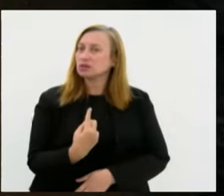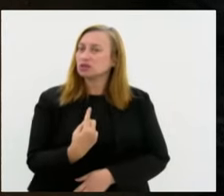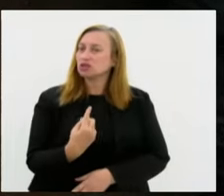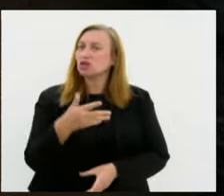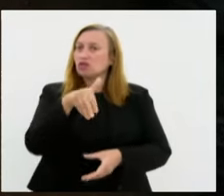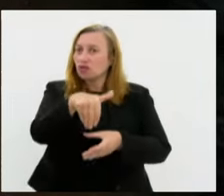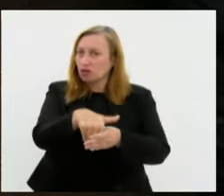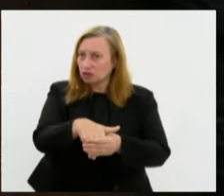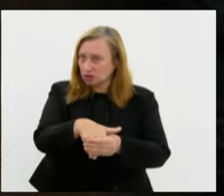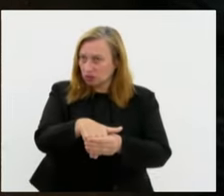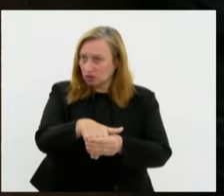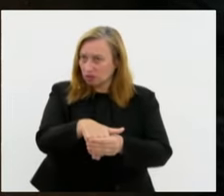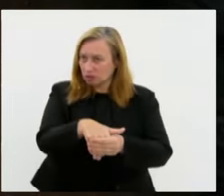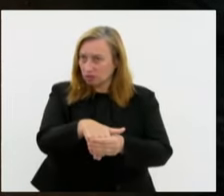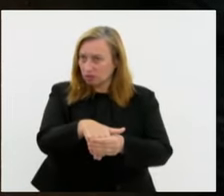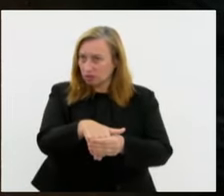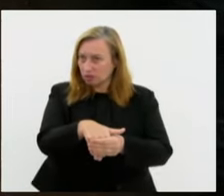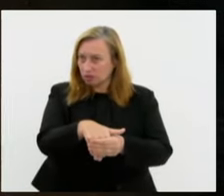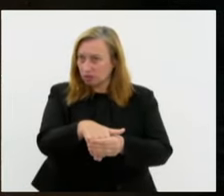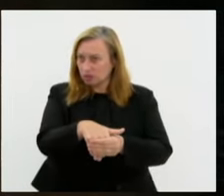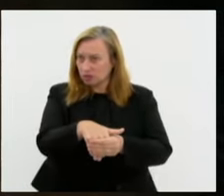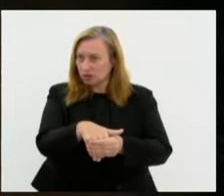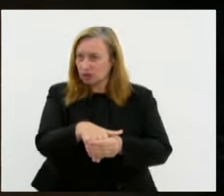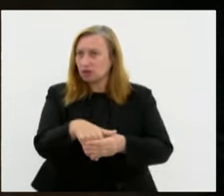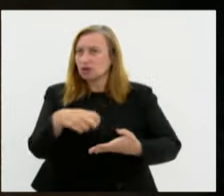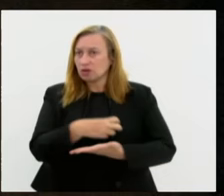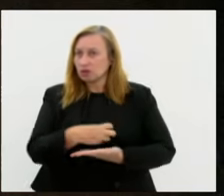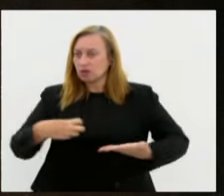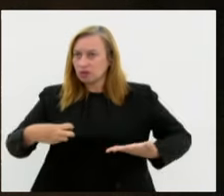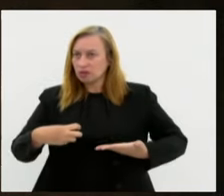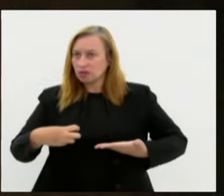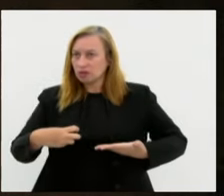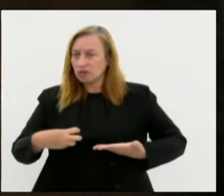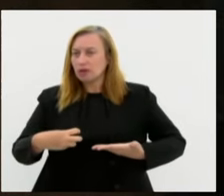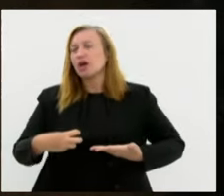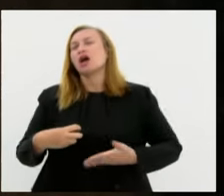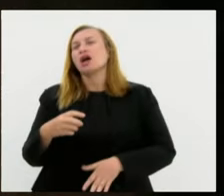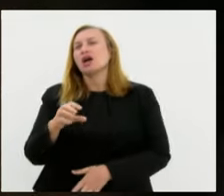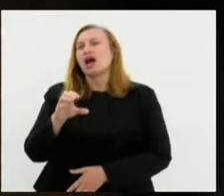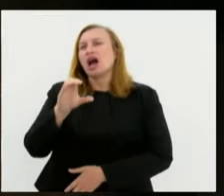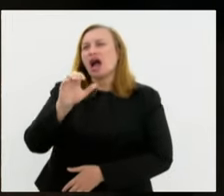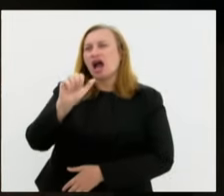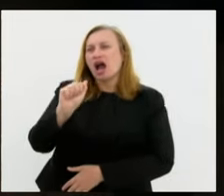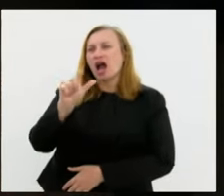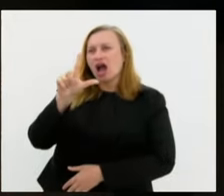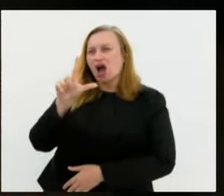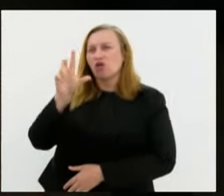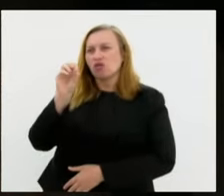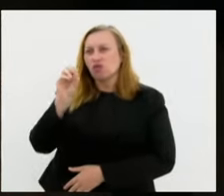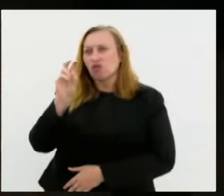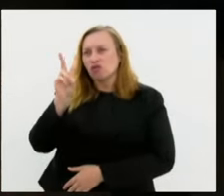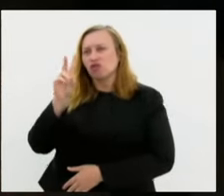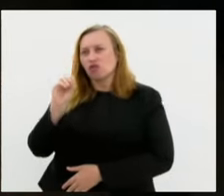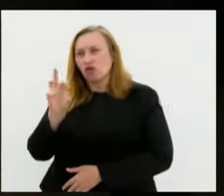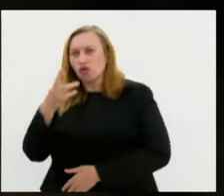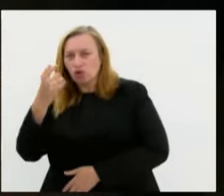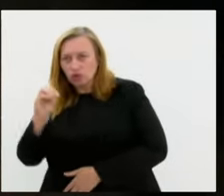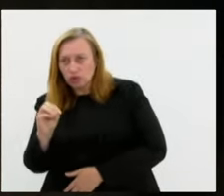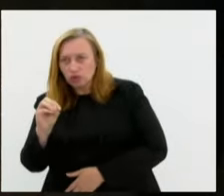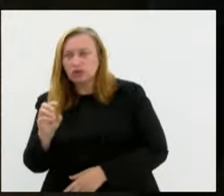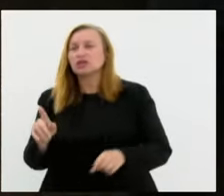votamos pela extinção do mandato do Álvaro Lins, ex-chefe de polícia, o Natalino, que respondia como